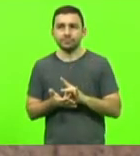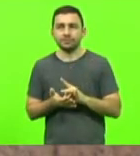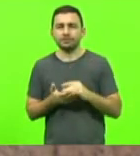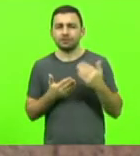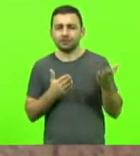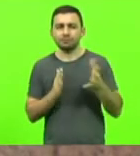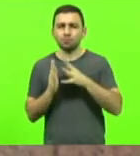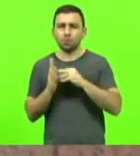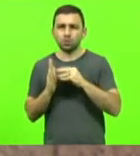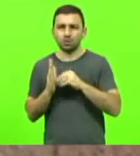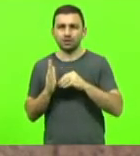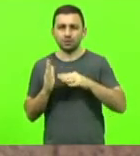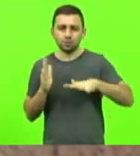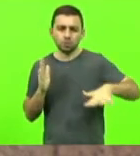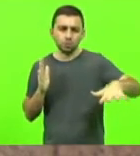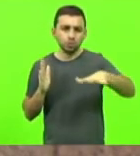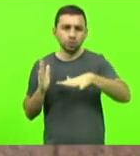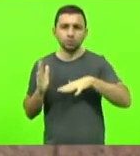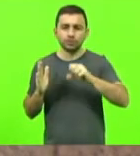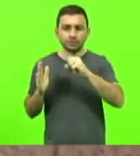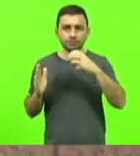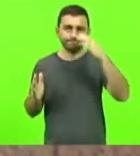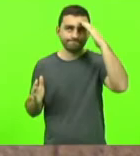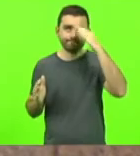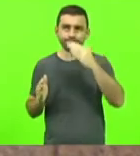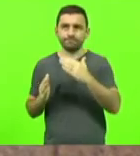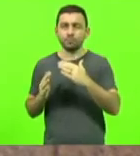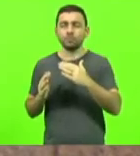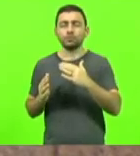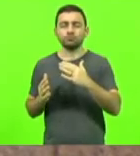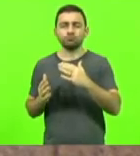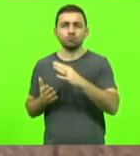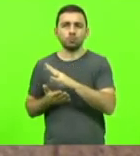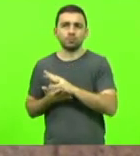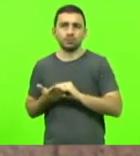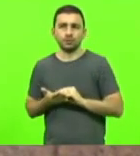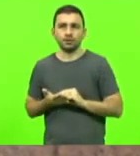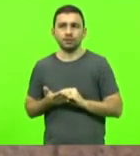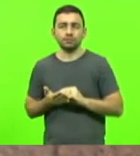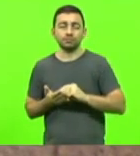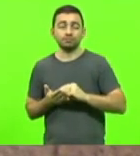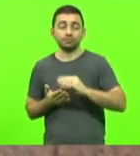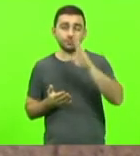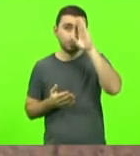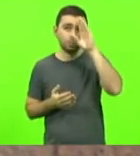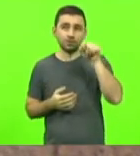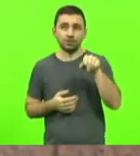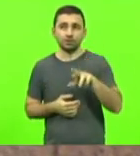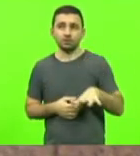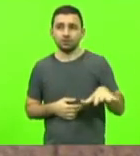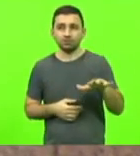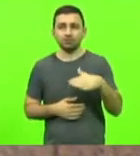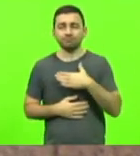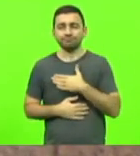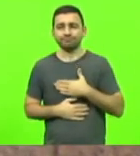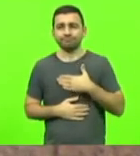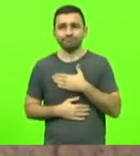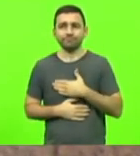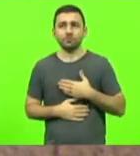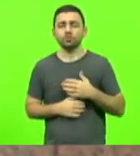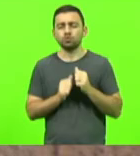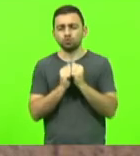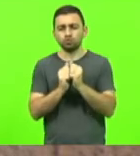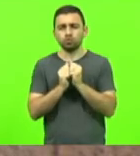deixou, né, para Santa Catarina, especialmente para a sua região. Então, parabéns pela sua atuação. Eu tive o prazer também de conviver com o deputado